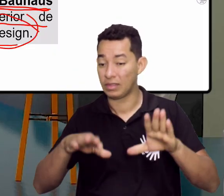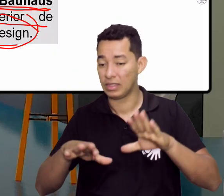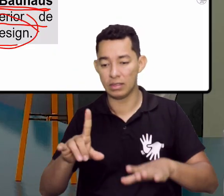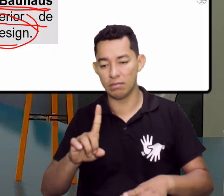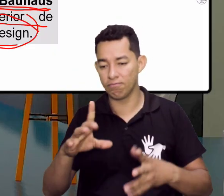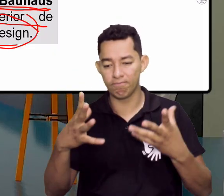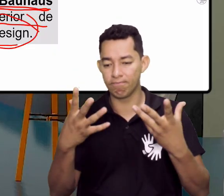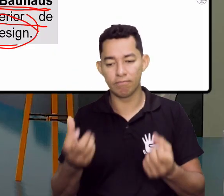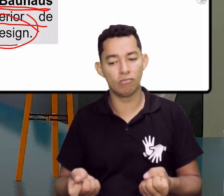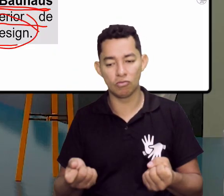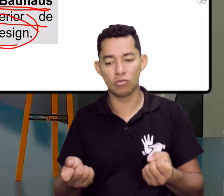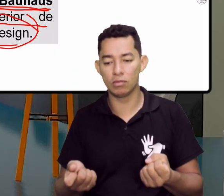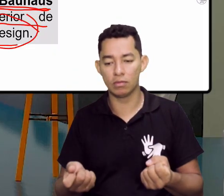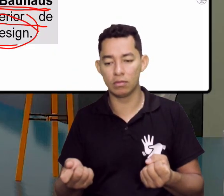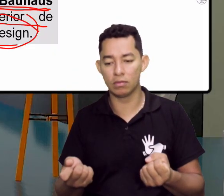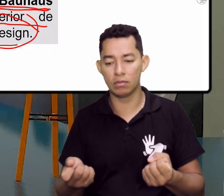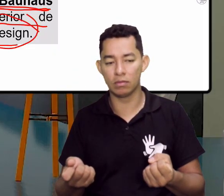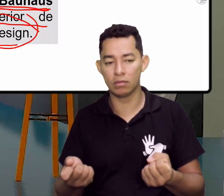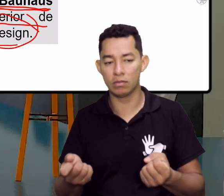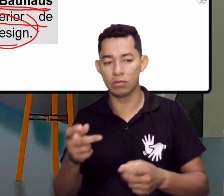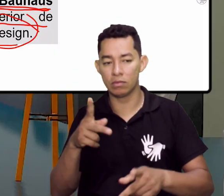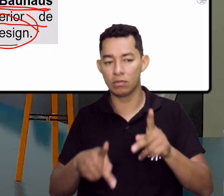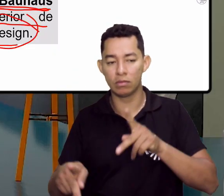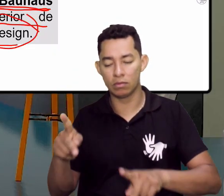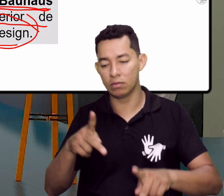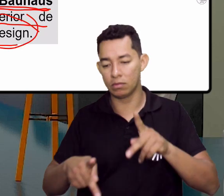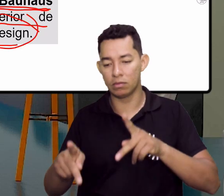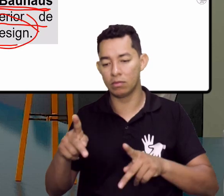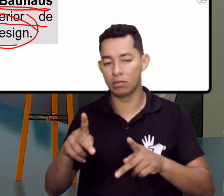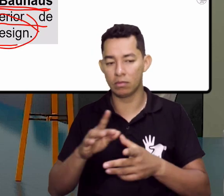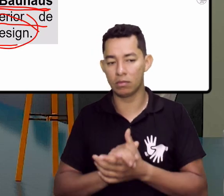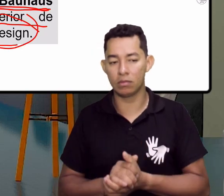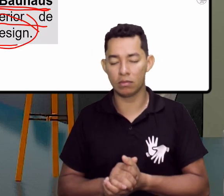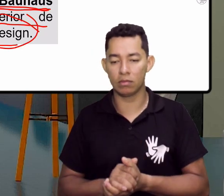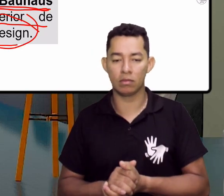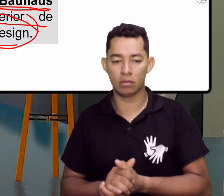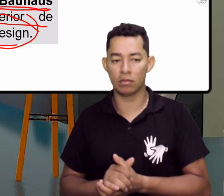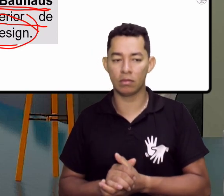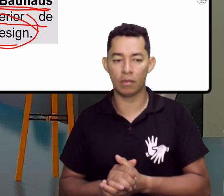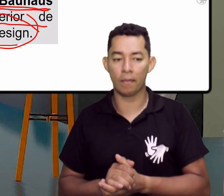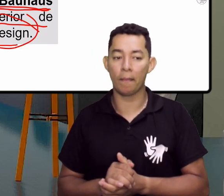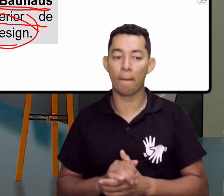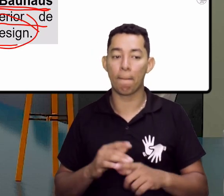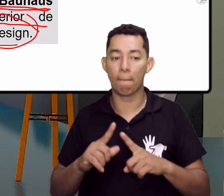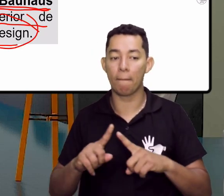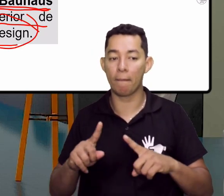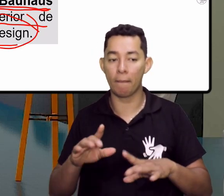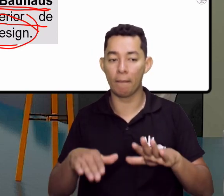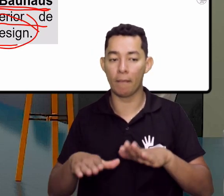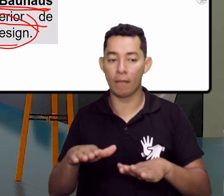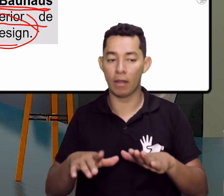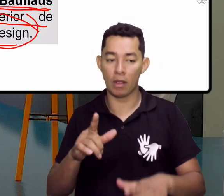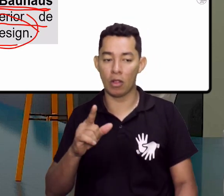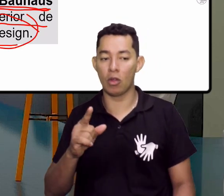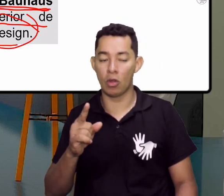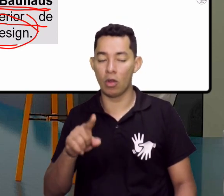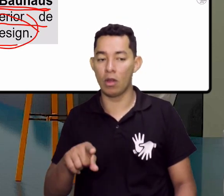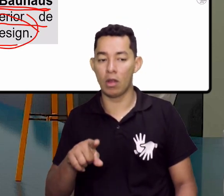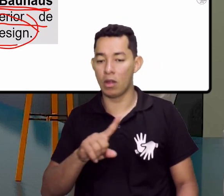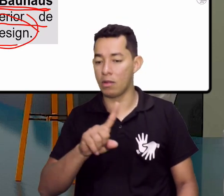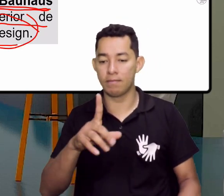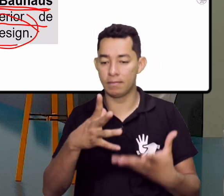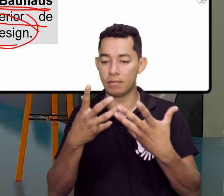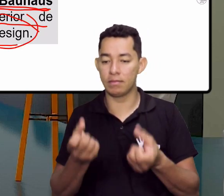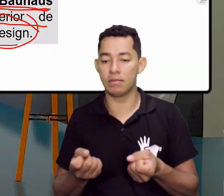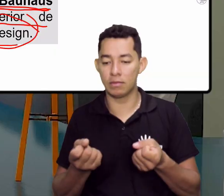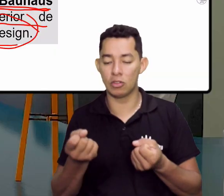pela população, mesmo com toda a mídia propagandística, né? Mas muitas vezes o modelo não é aceito e o carro